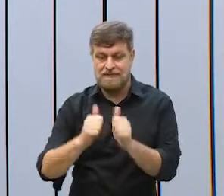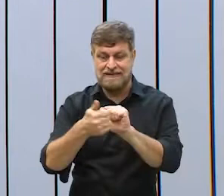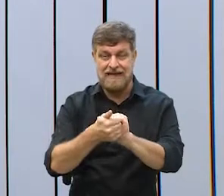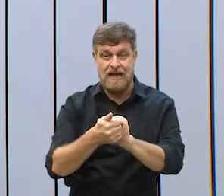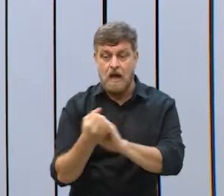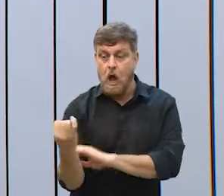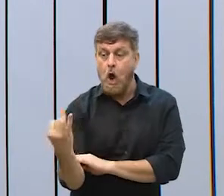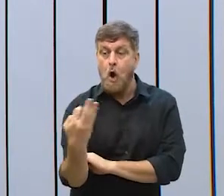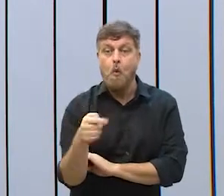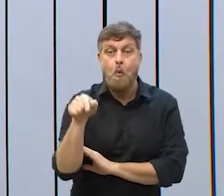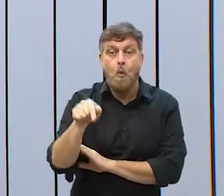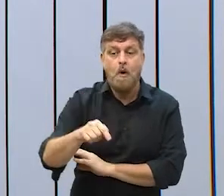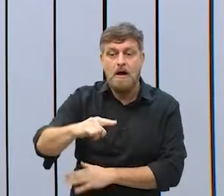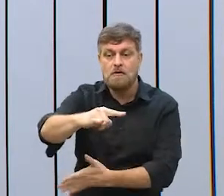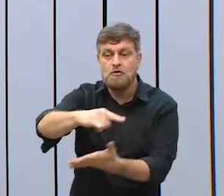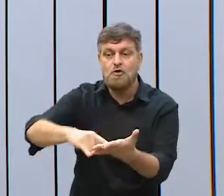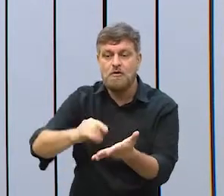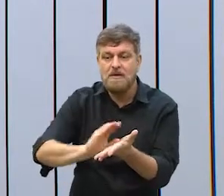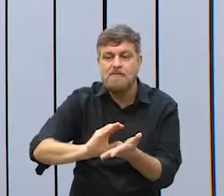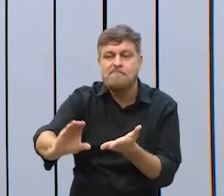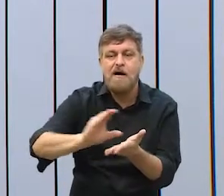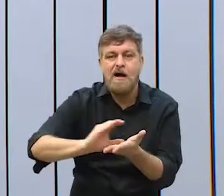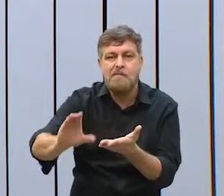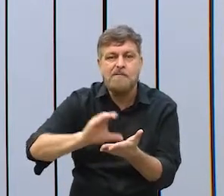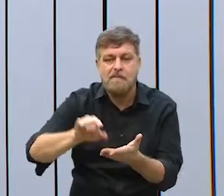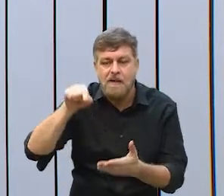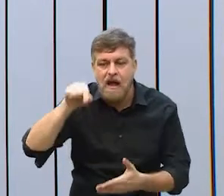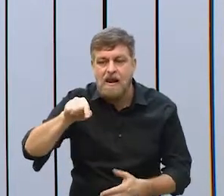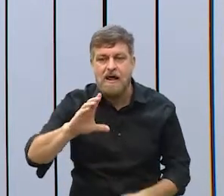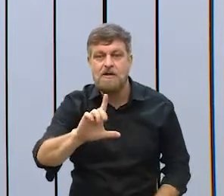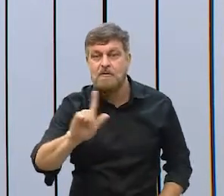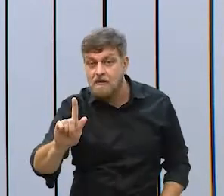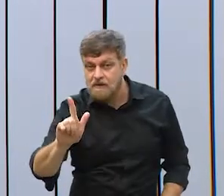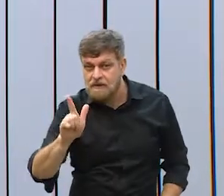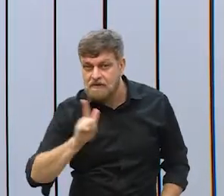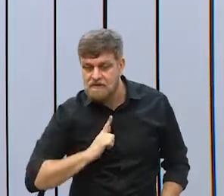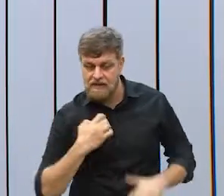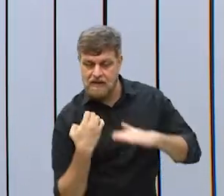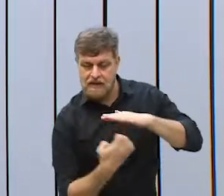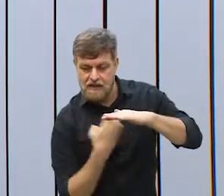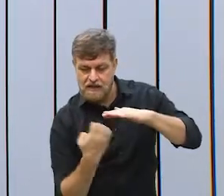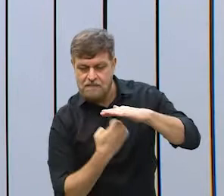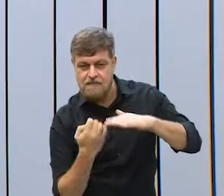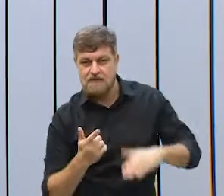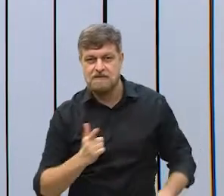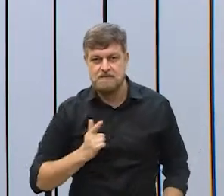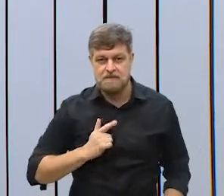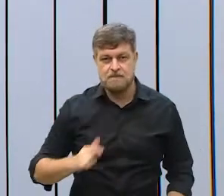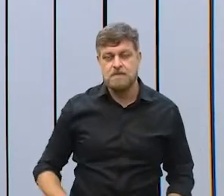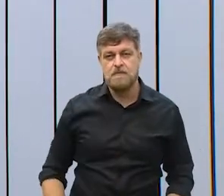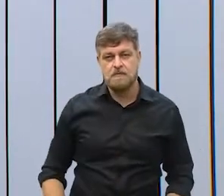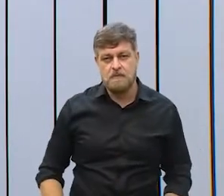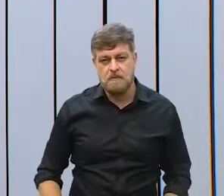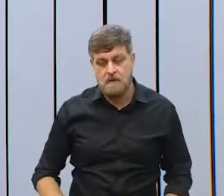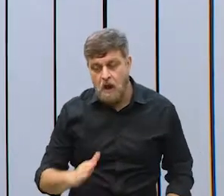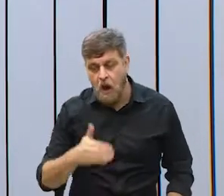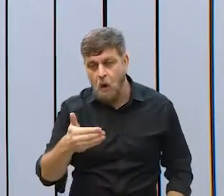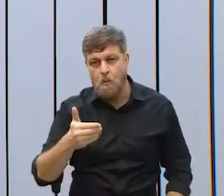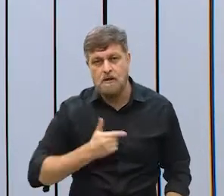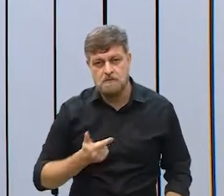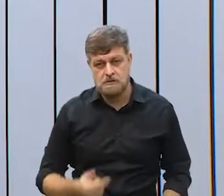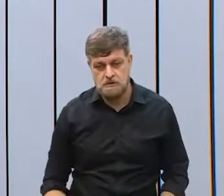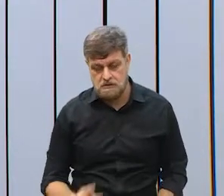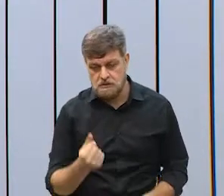TACs nós recebemos lá no Campo Grande, os termos de ajuste de condutas, né? E das empresas, do Verde, quantos de